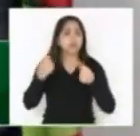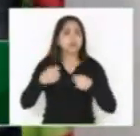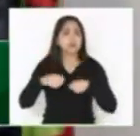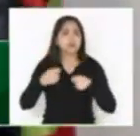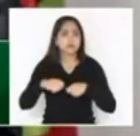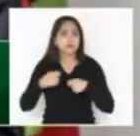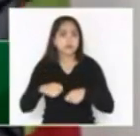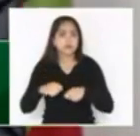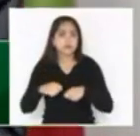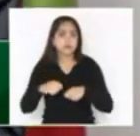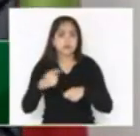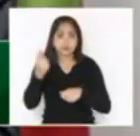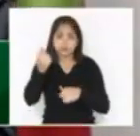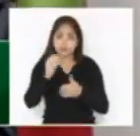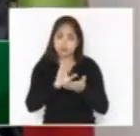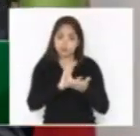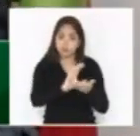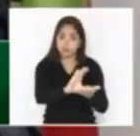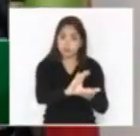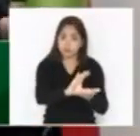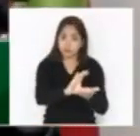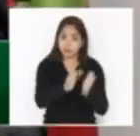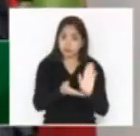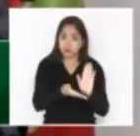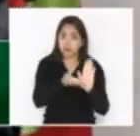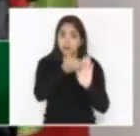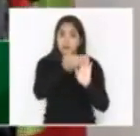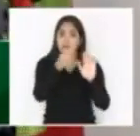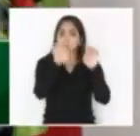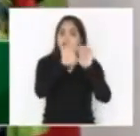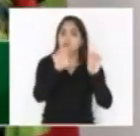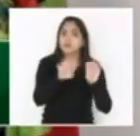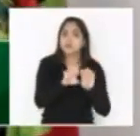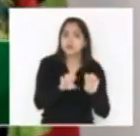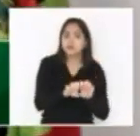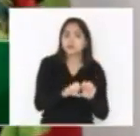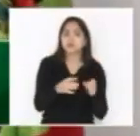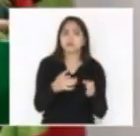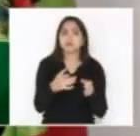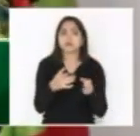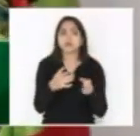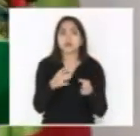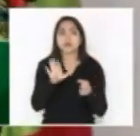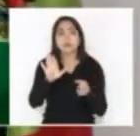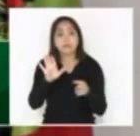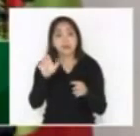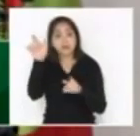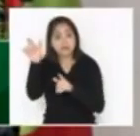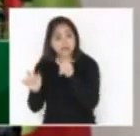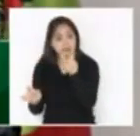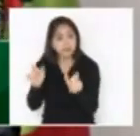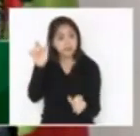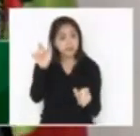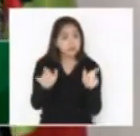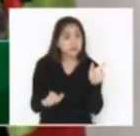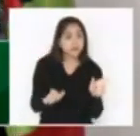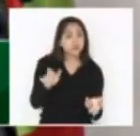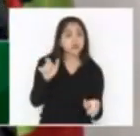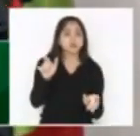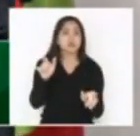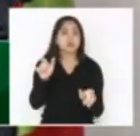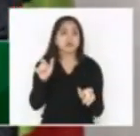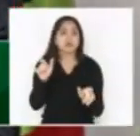de maior investimento. Não é só na infraestrutura, mas nas pessoas. Investimento